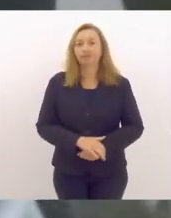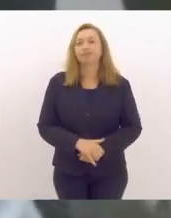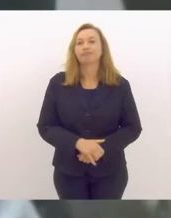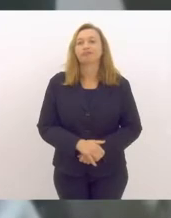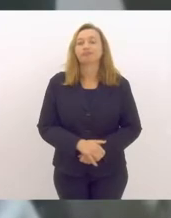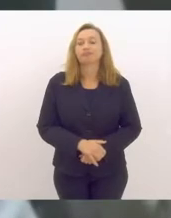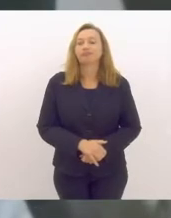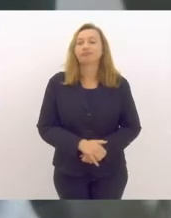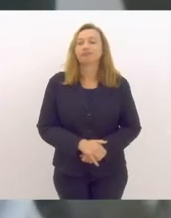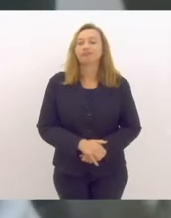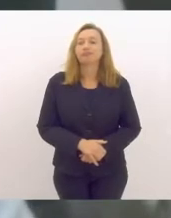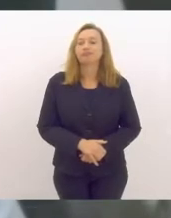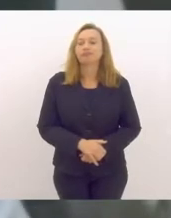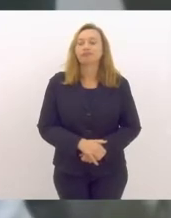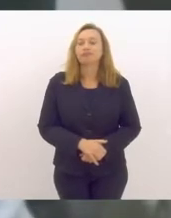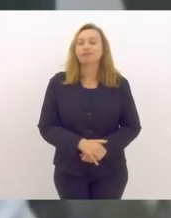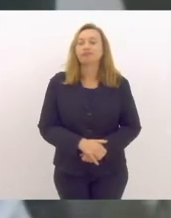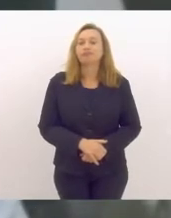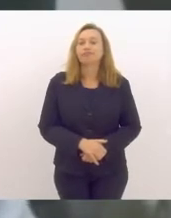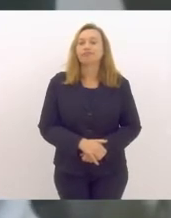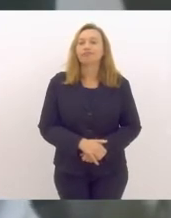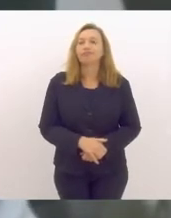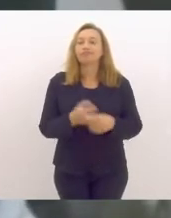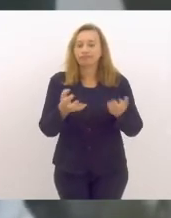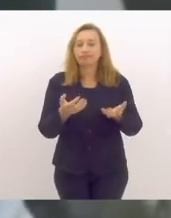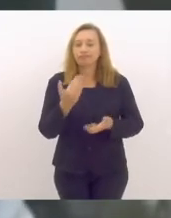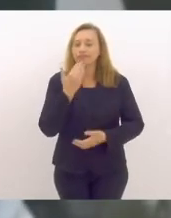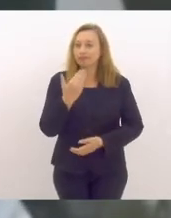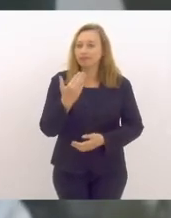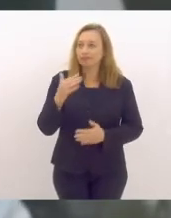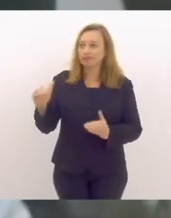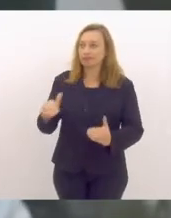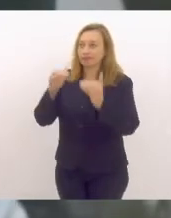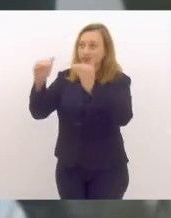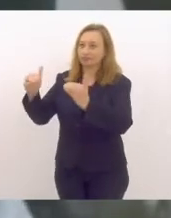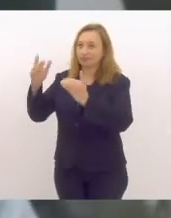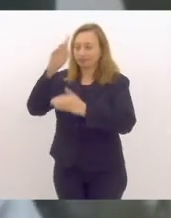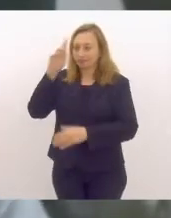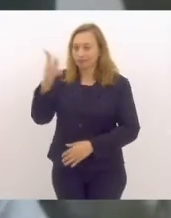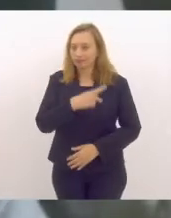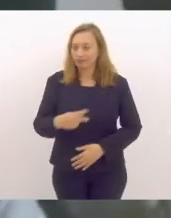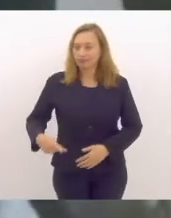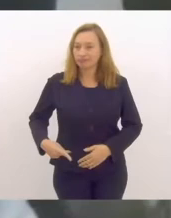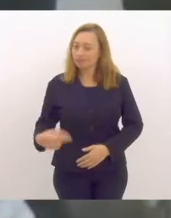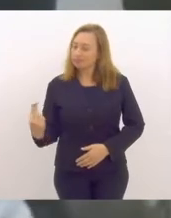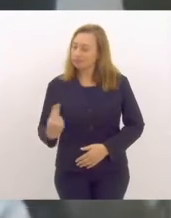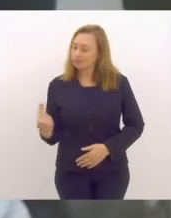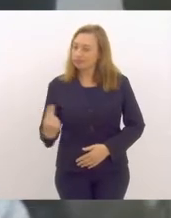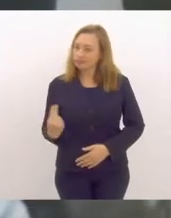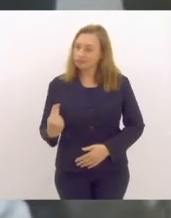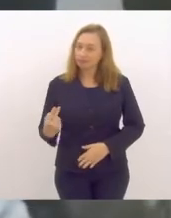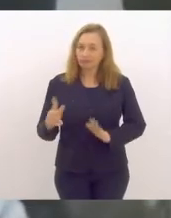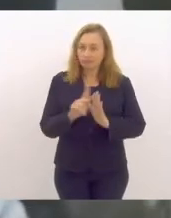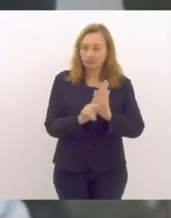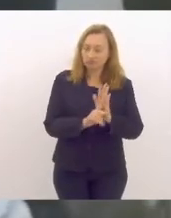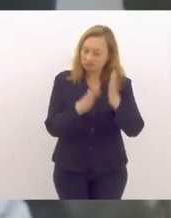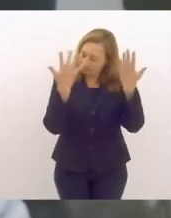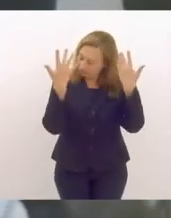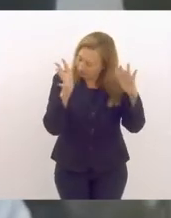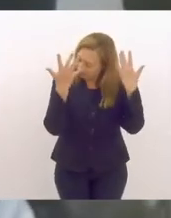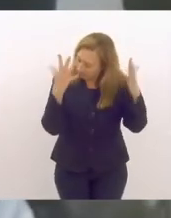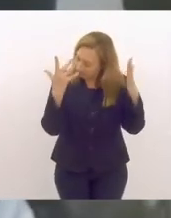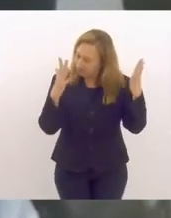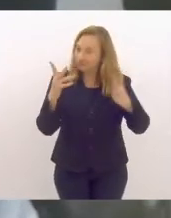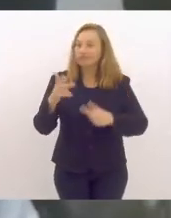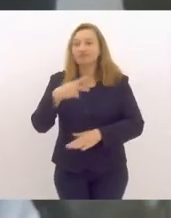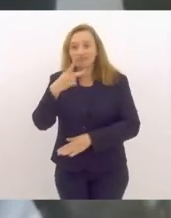constrangidos. De modo que eu quero pedir a Vossa Excelência a coautoria e parabenizá-lo e